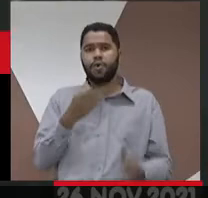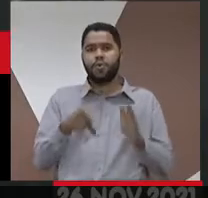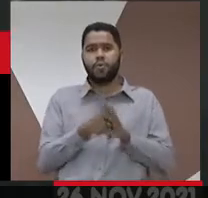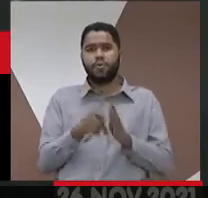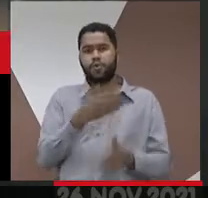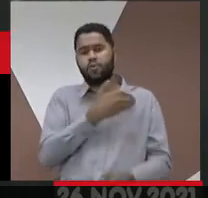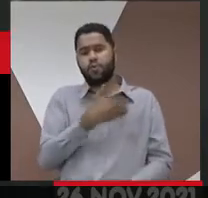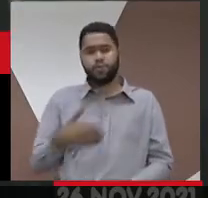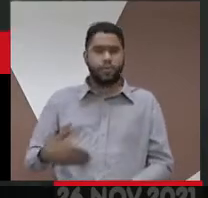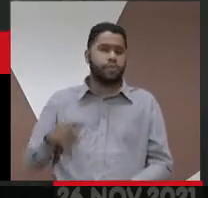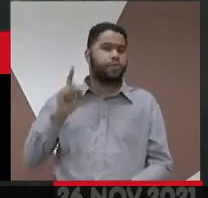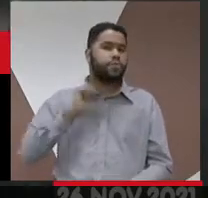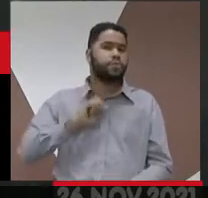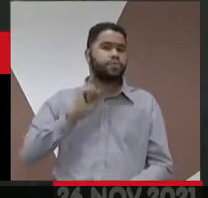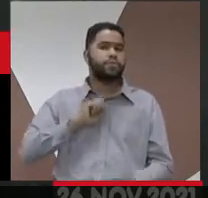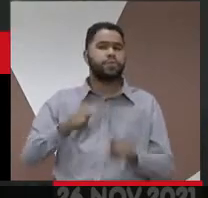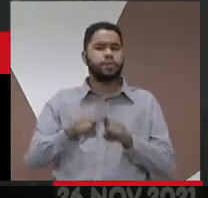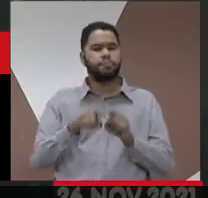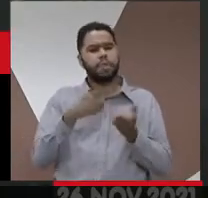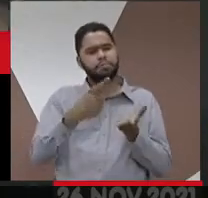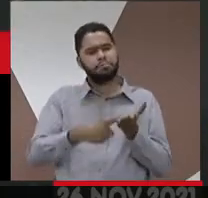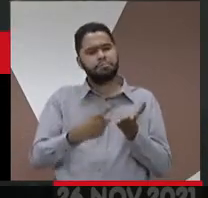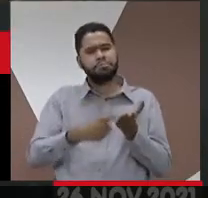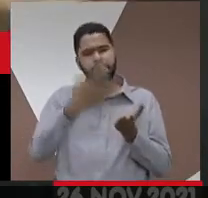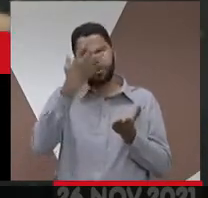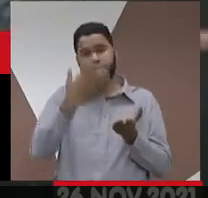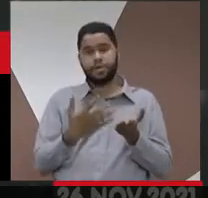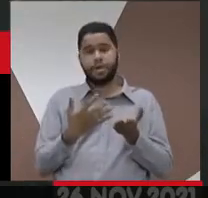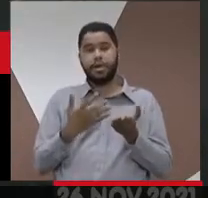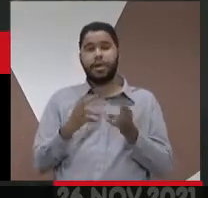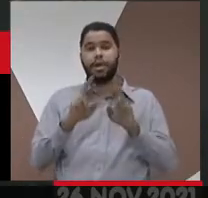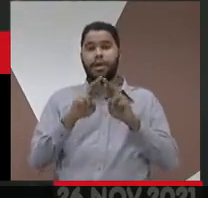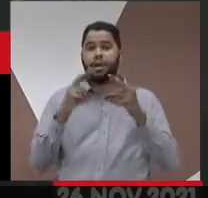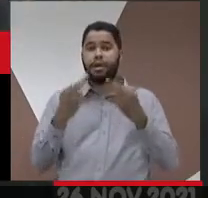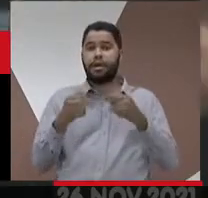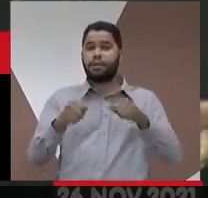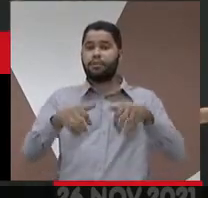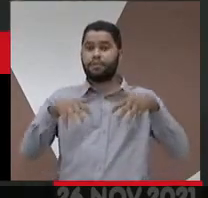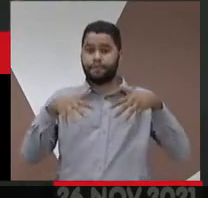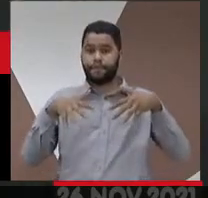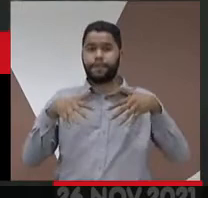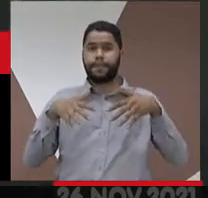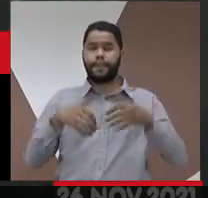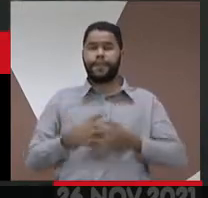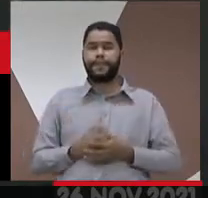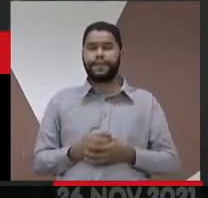do Estado de Minas Gerais e tratar isso de forma séria. As audiências públicas foram uma verdadeira farsa.